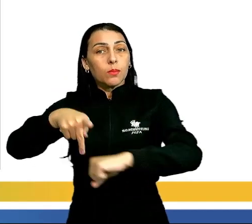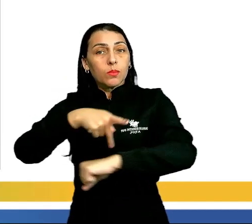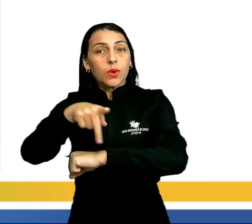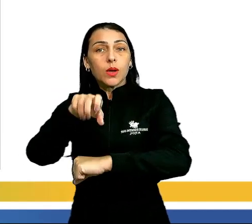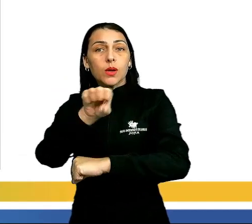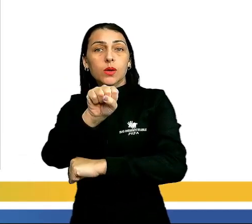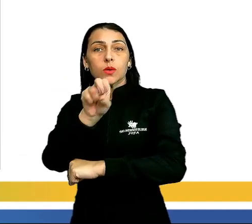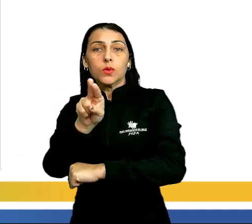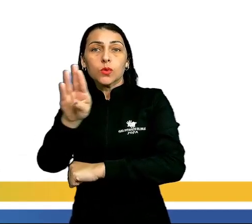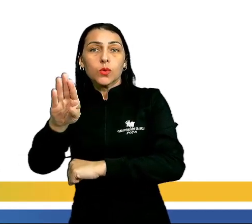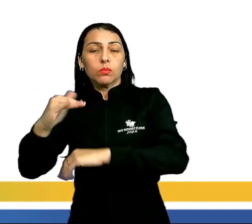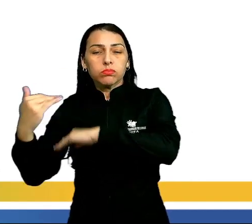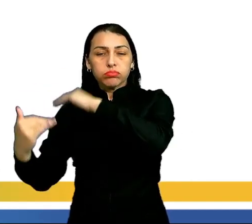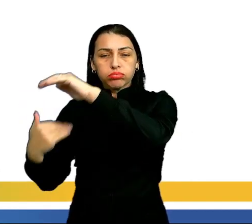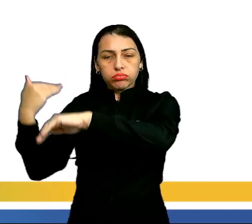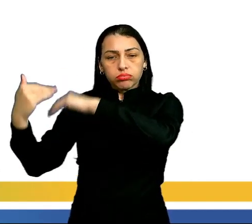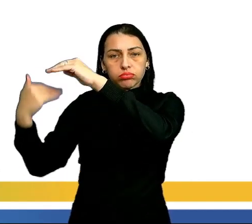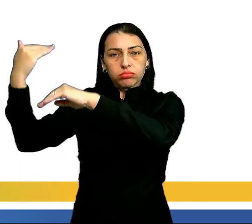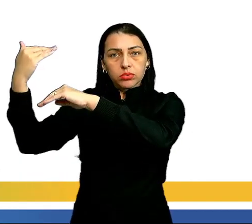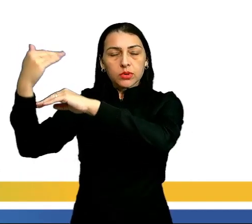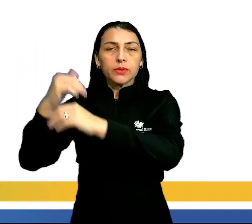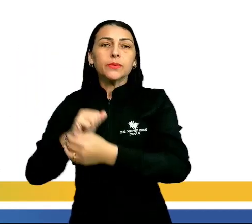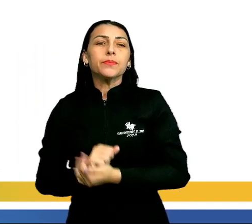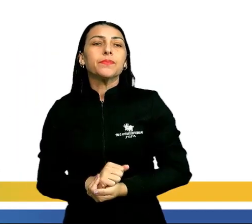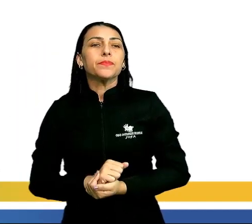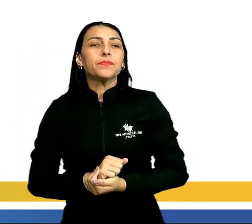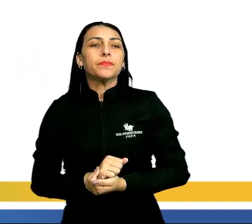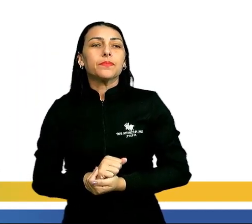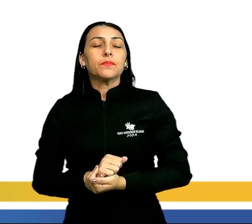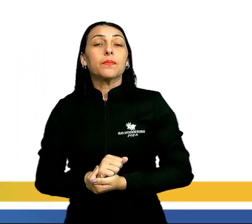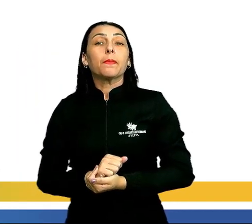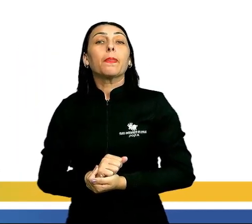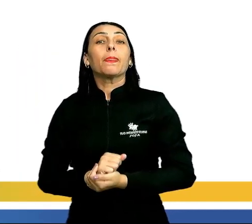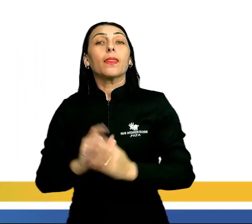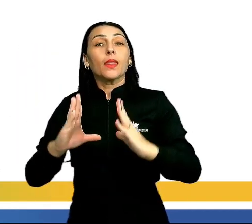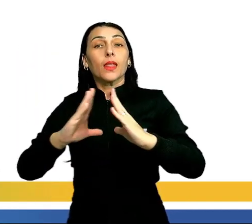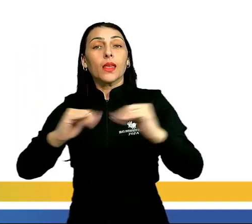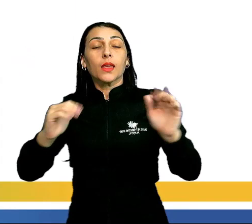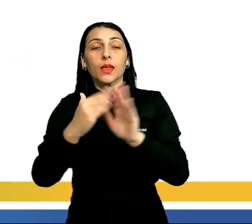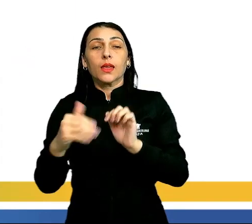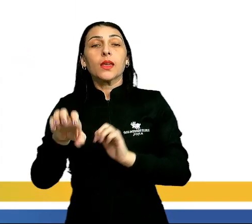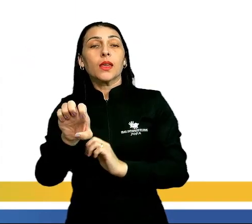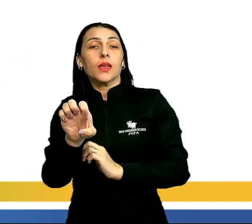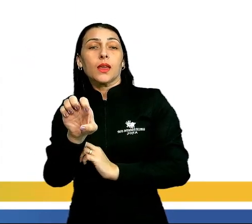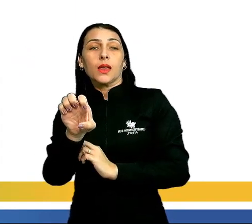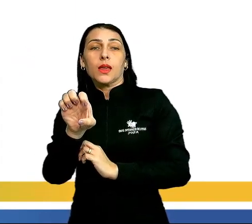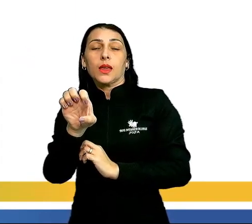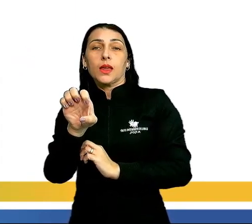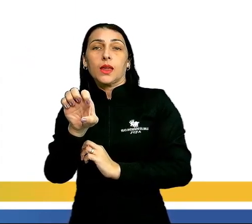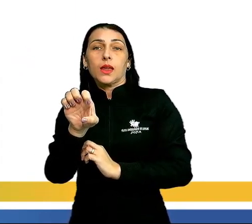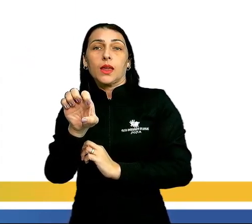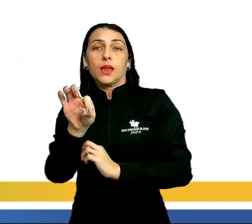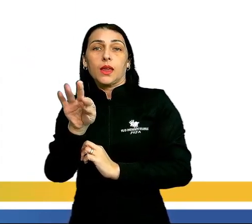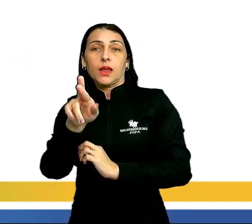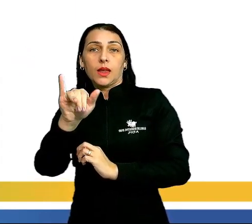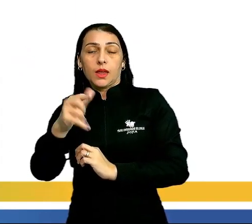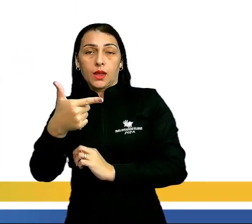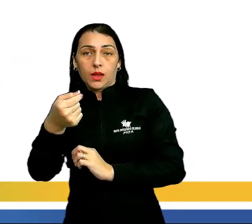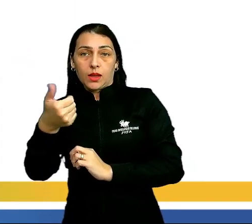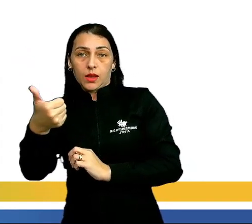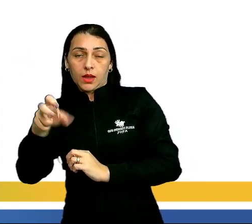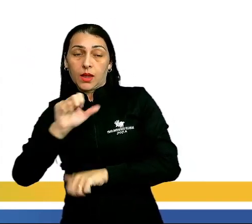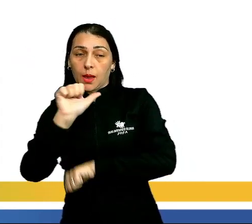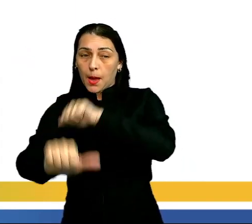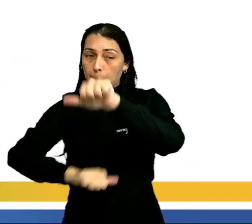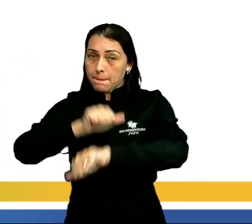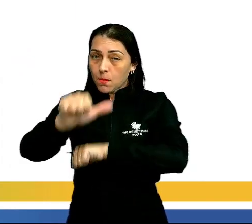países subdesenvolvidos. A pirâmide etária brasileira em 2015, ela muda drasticamente.